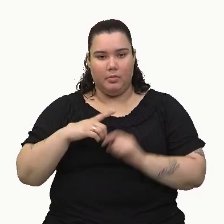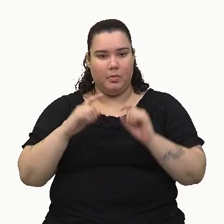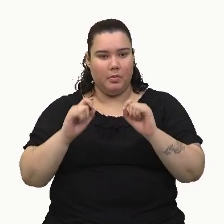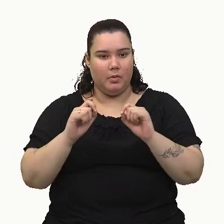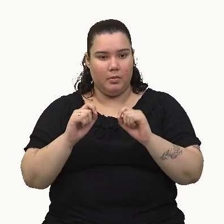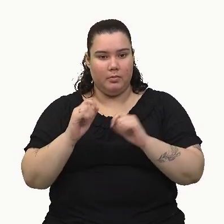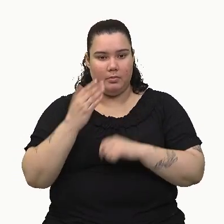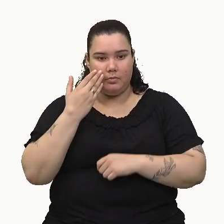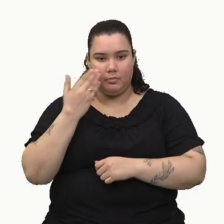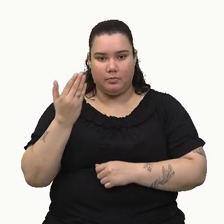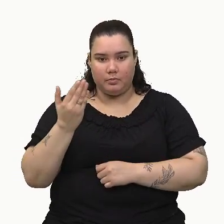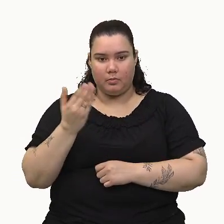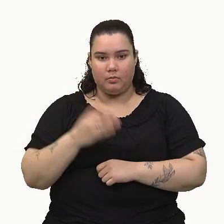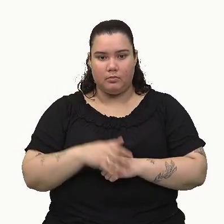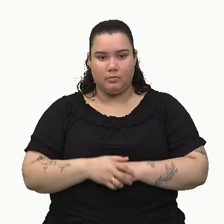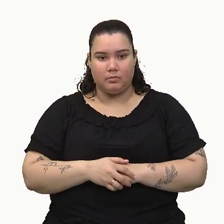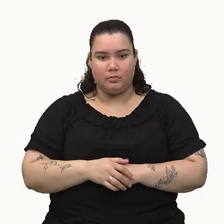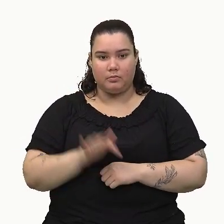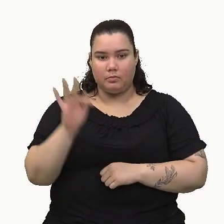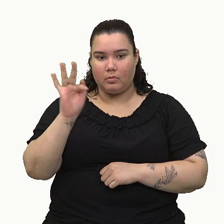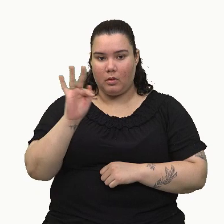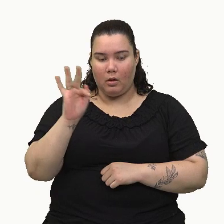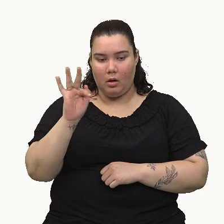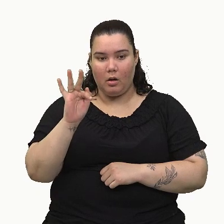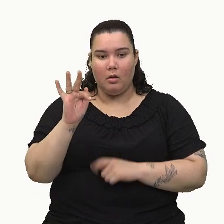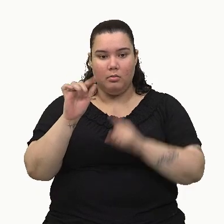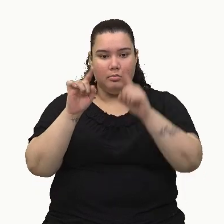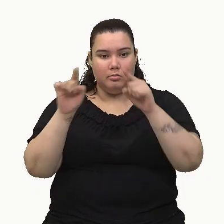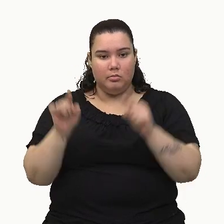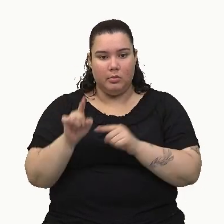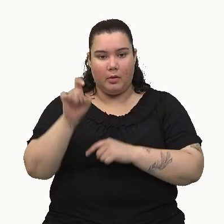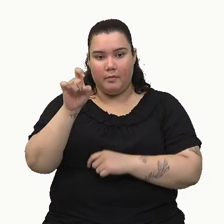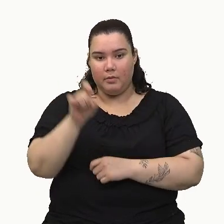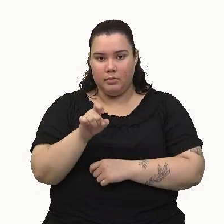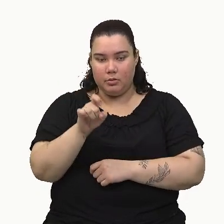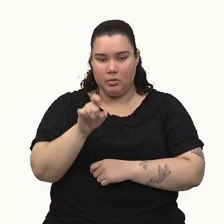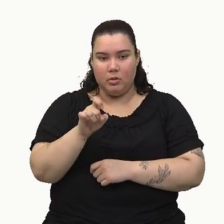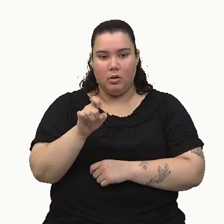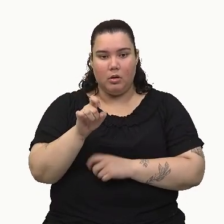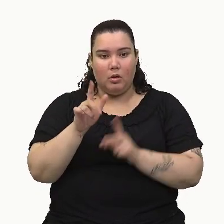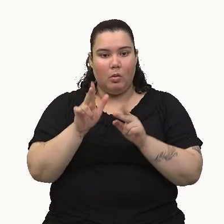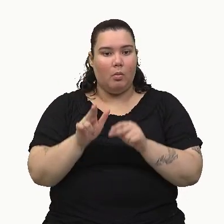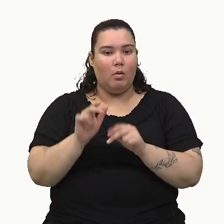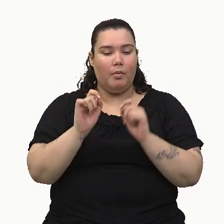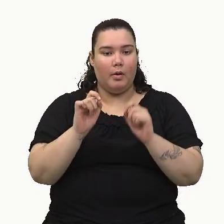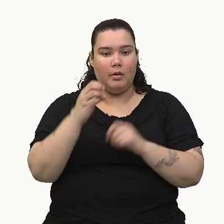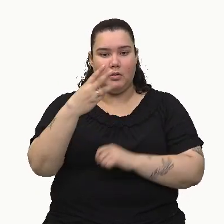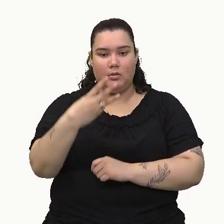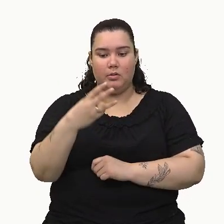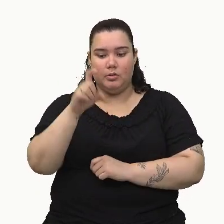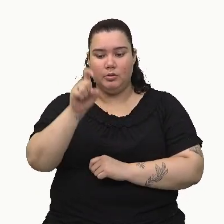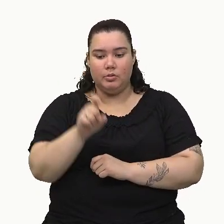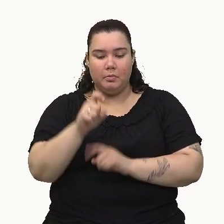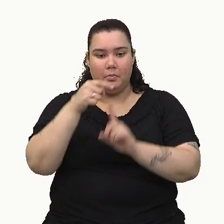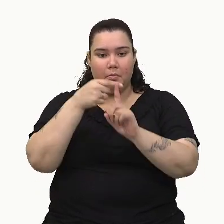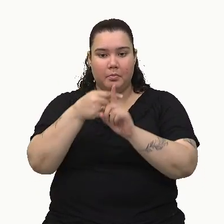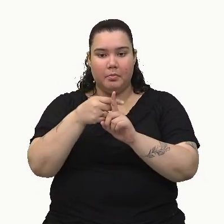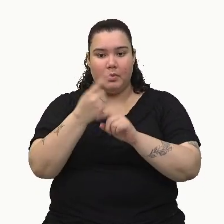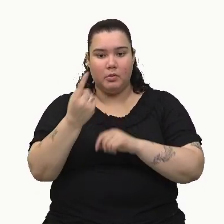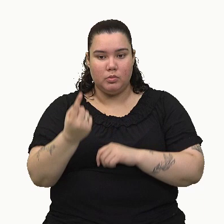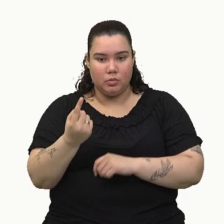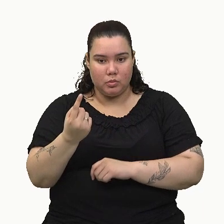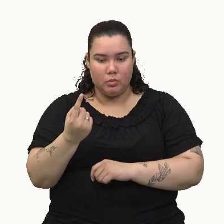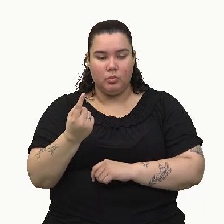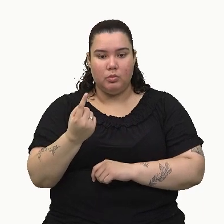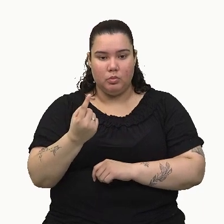função. Eu tenho aqui f de x igual a 3x mais 1. Nós temos